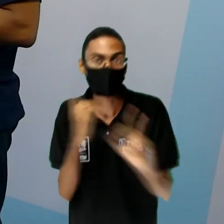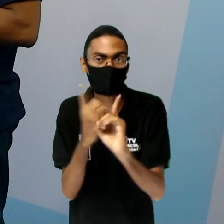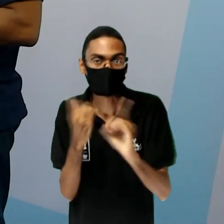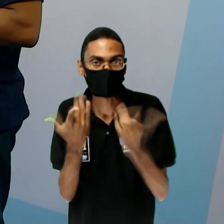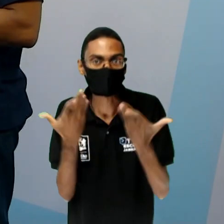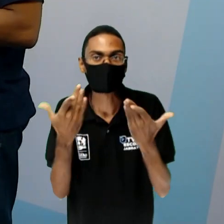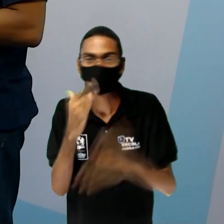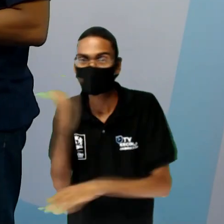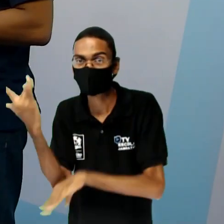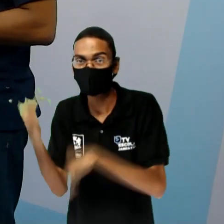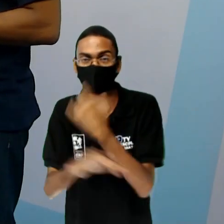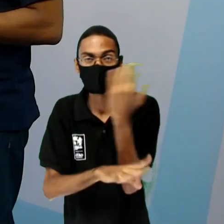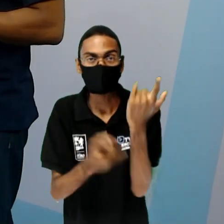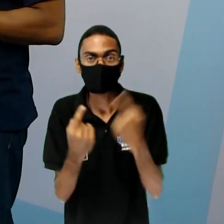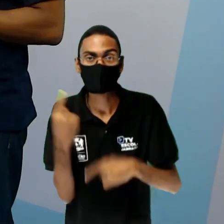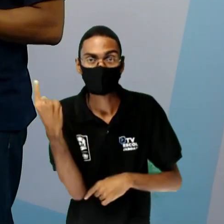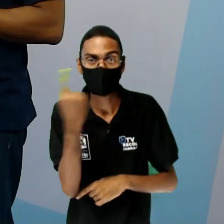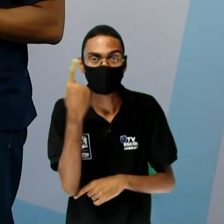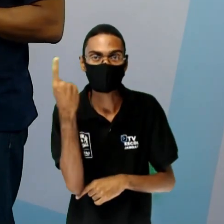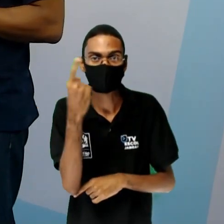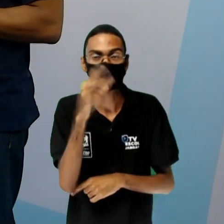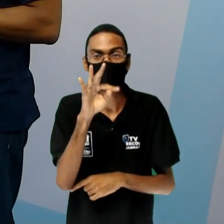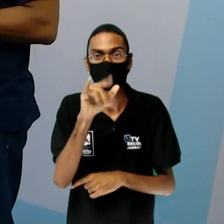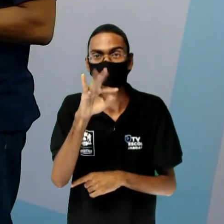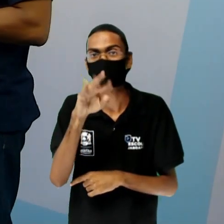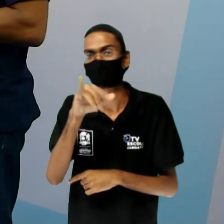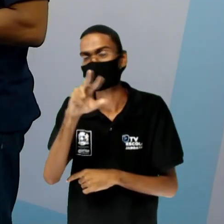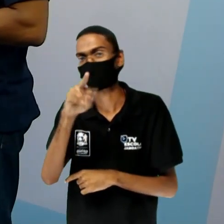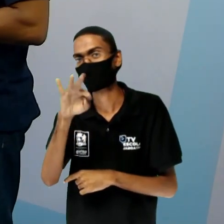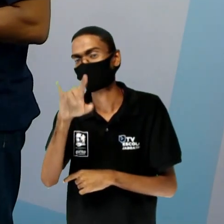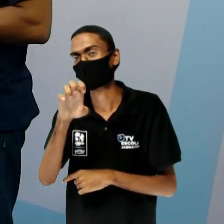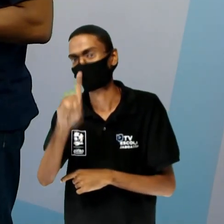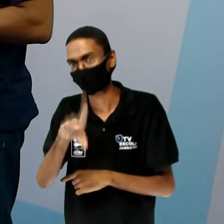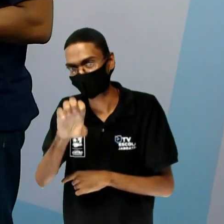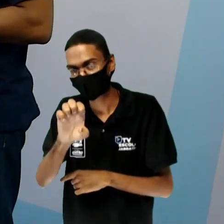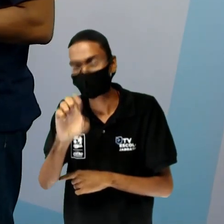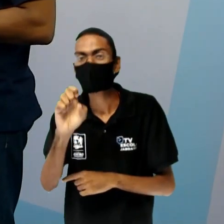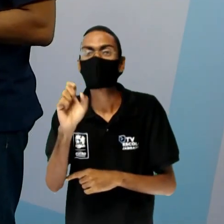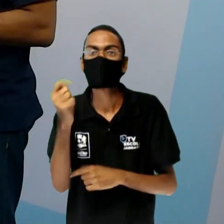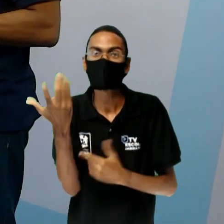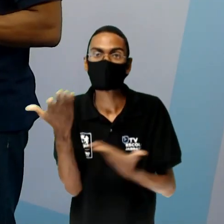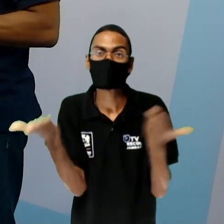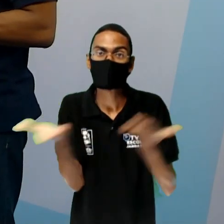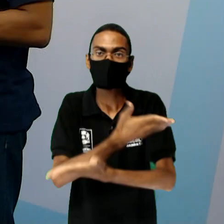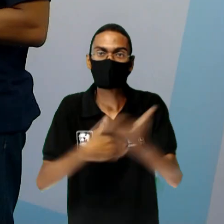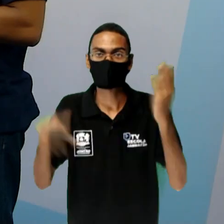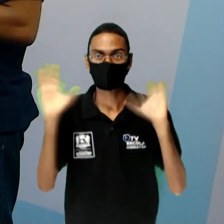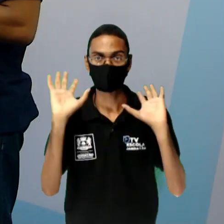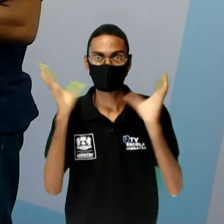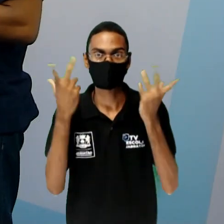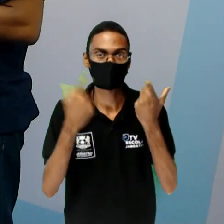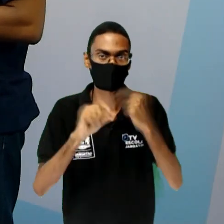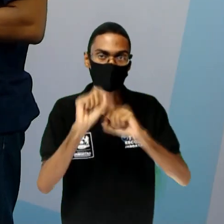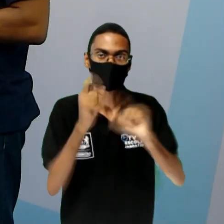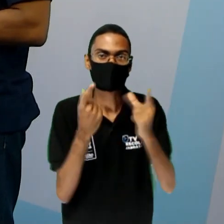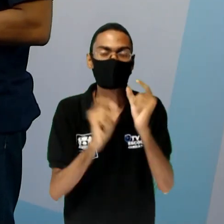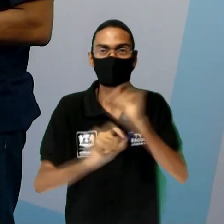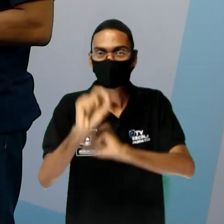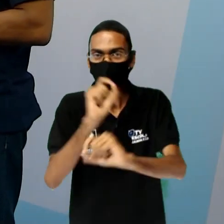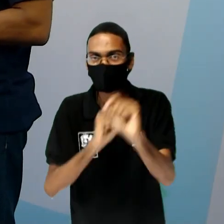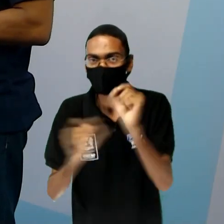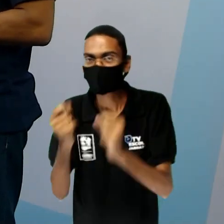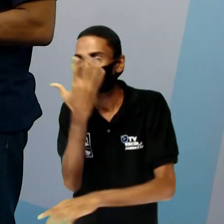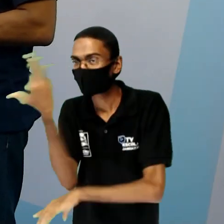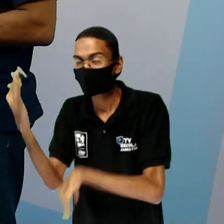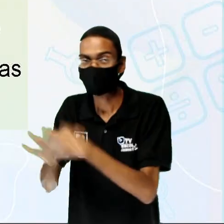aí em altas latitudes, até porque a relação com o clima. A gente encontra estepes e vegetação de deserto